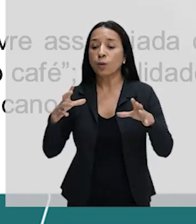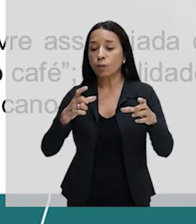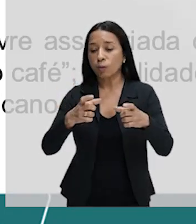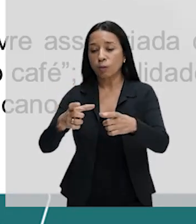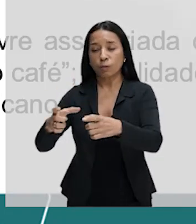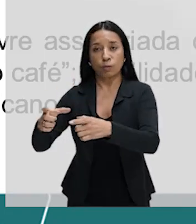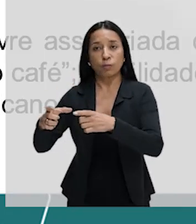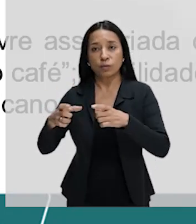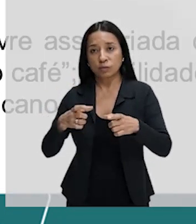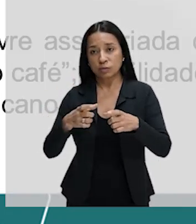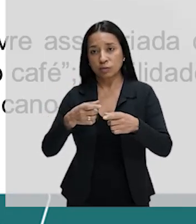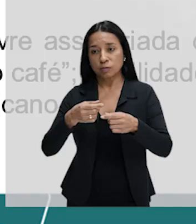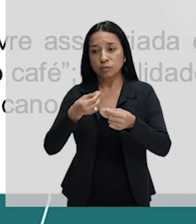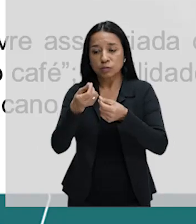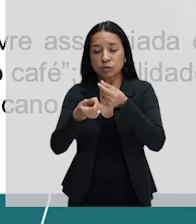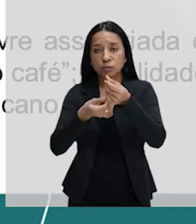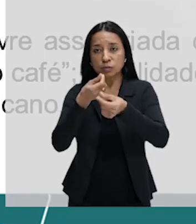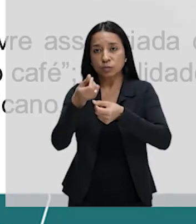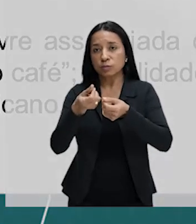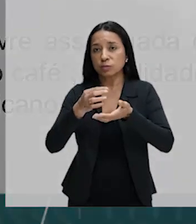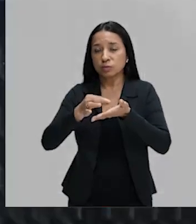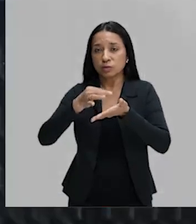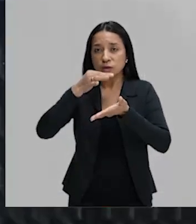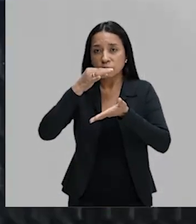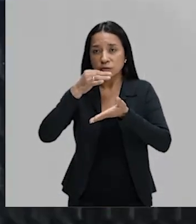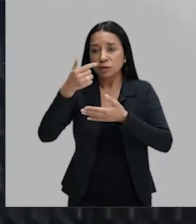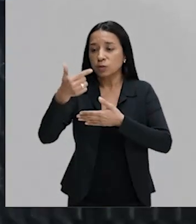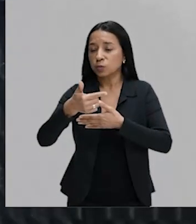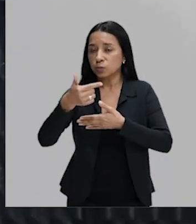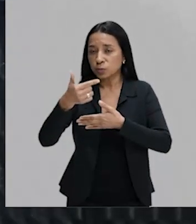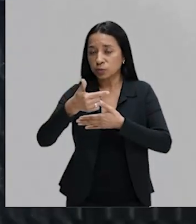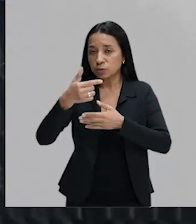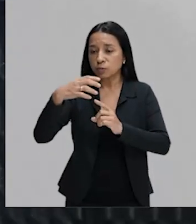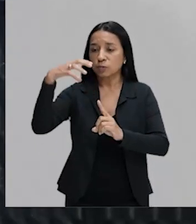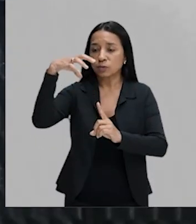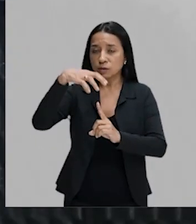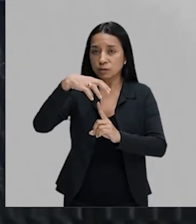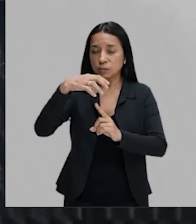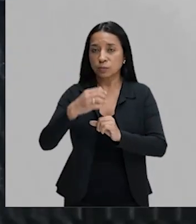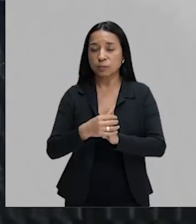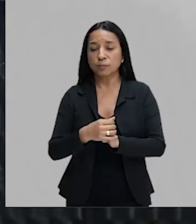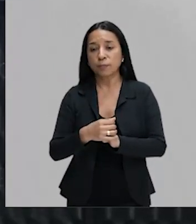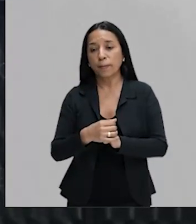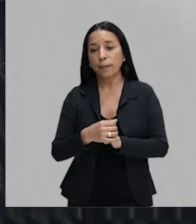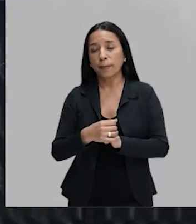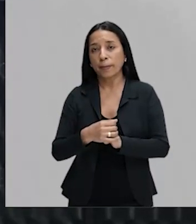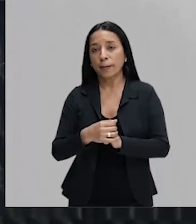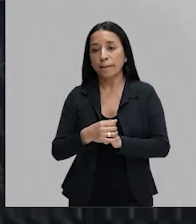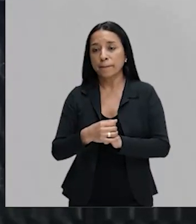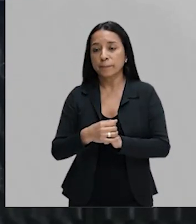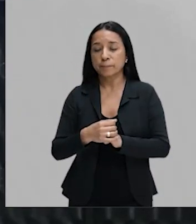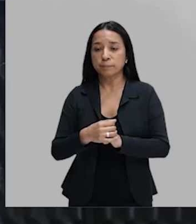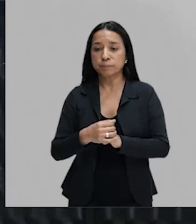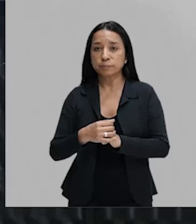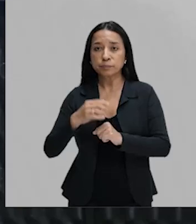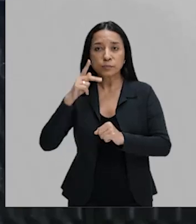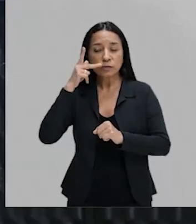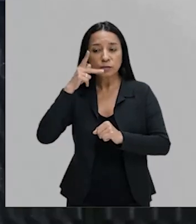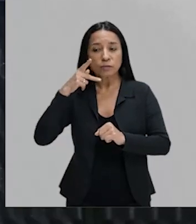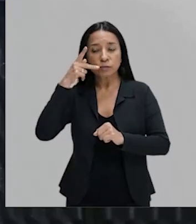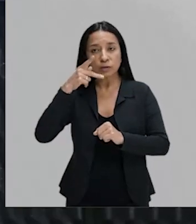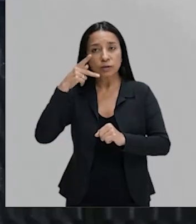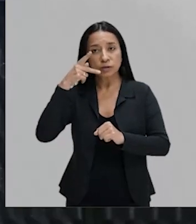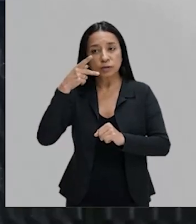cafeeira durante o chamado segundo reinado, ou segundo império. O Vale do Paraíba, o Oeste Paulista, onde ele vai